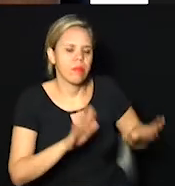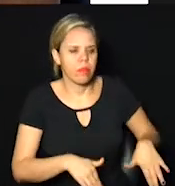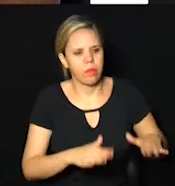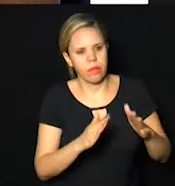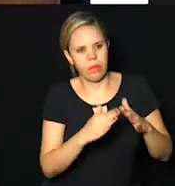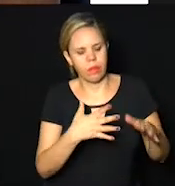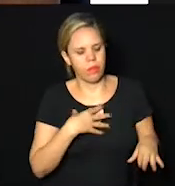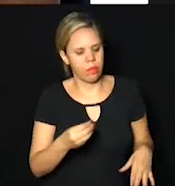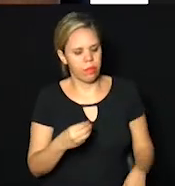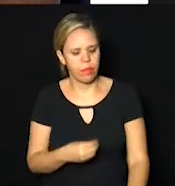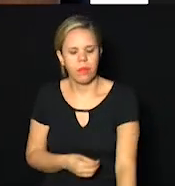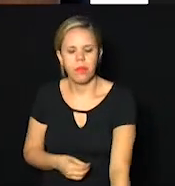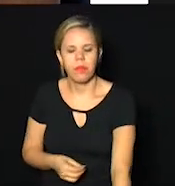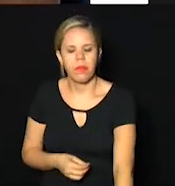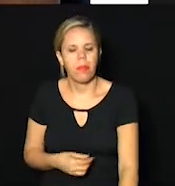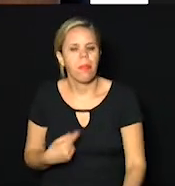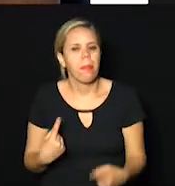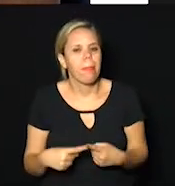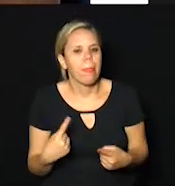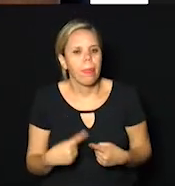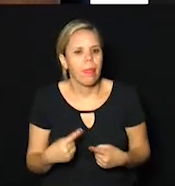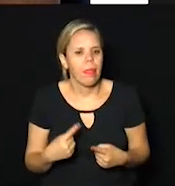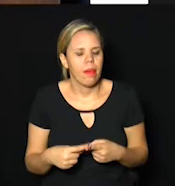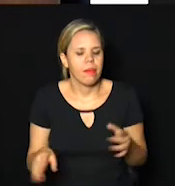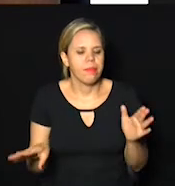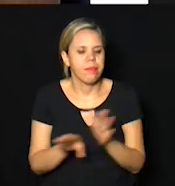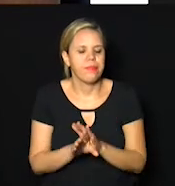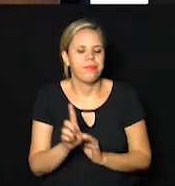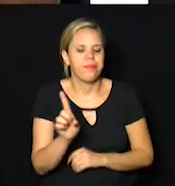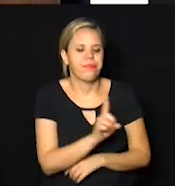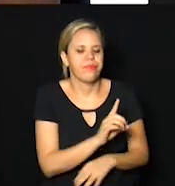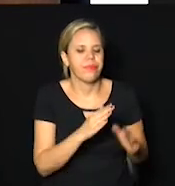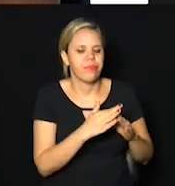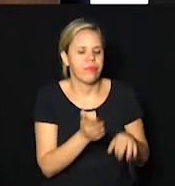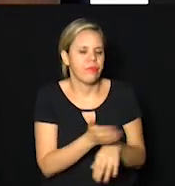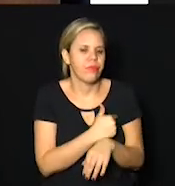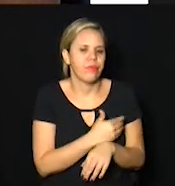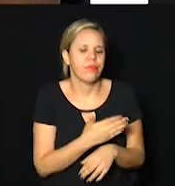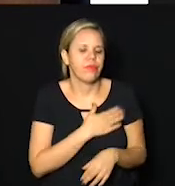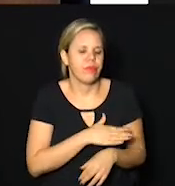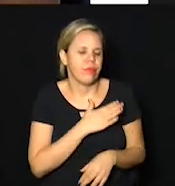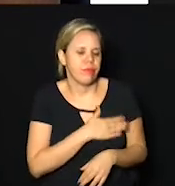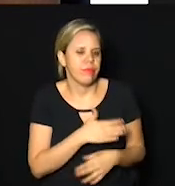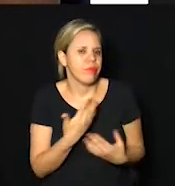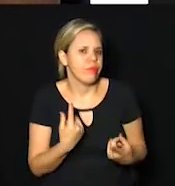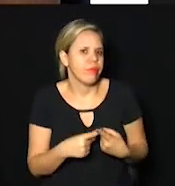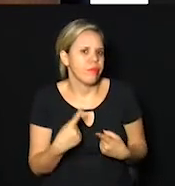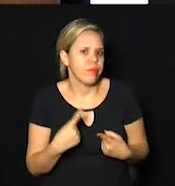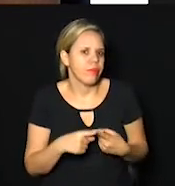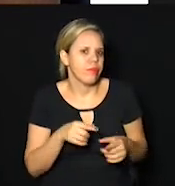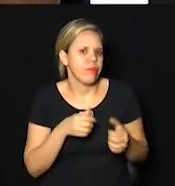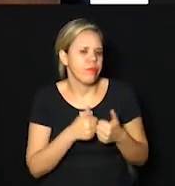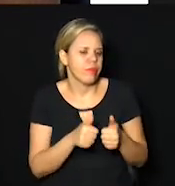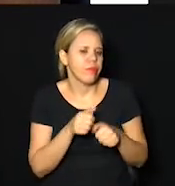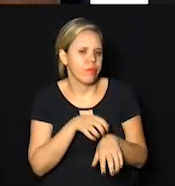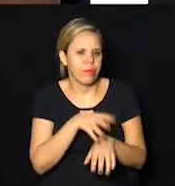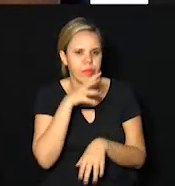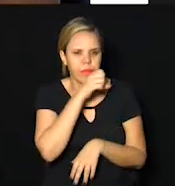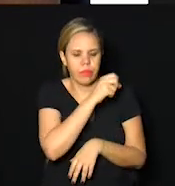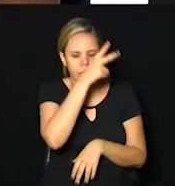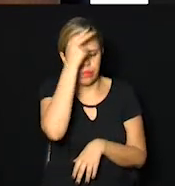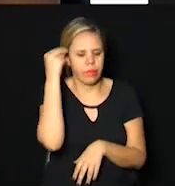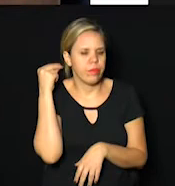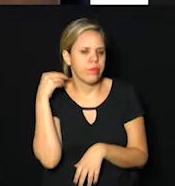Por quê? Porque elas vão chegar em casa mais cedo. Por quê? porque o transporte público vai ser mais rápido,